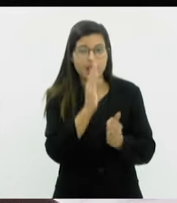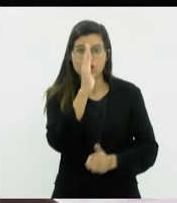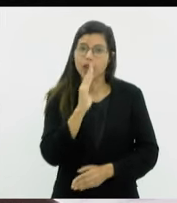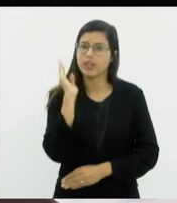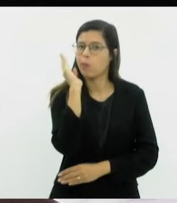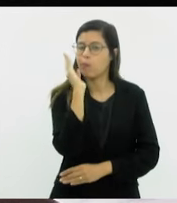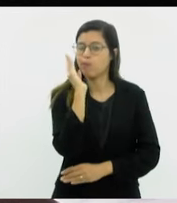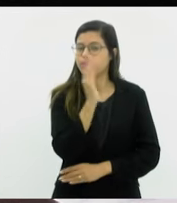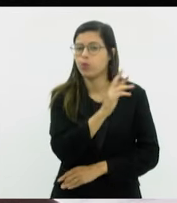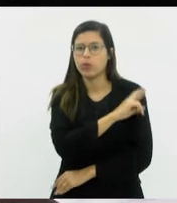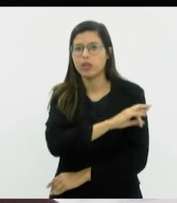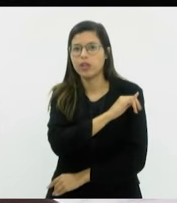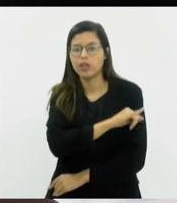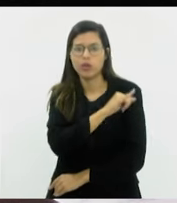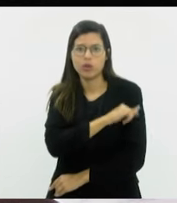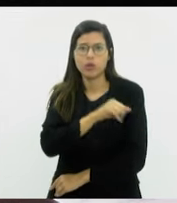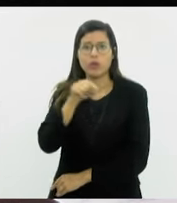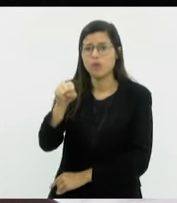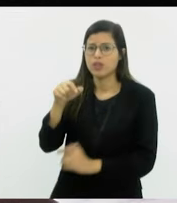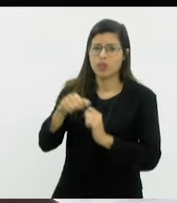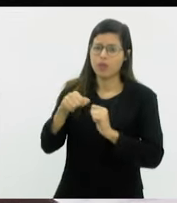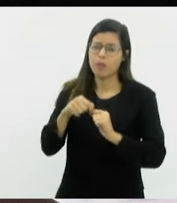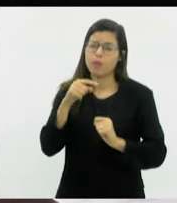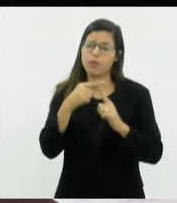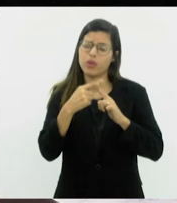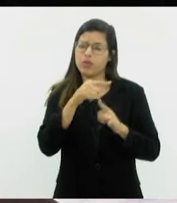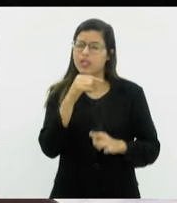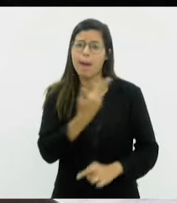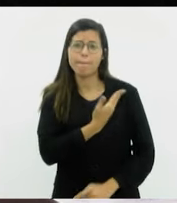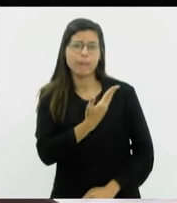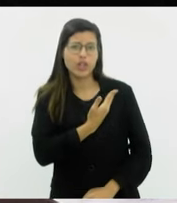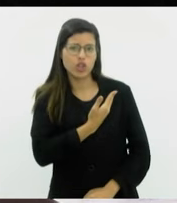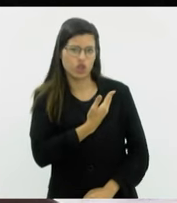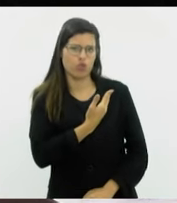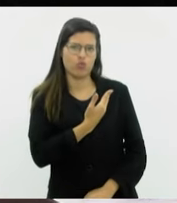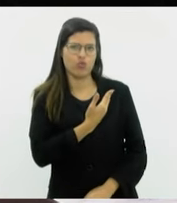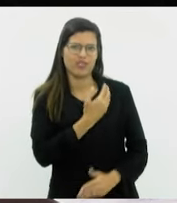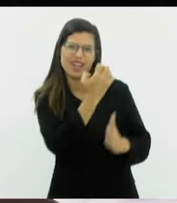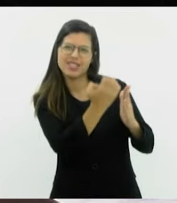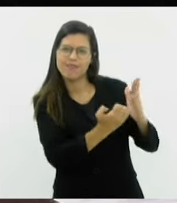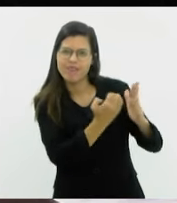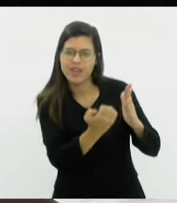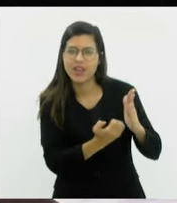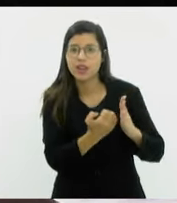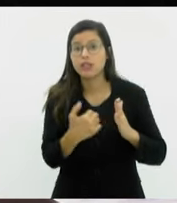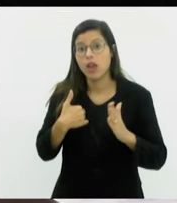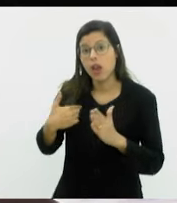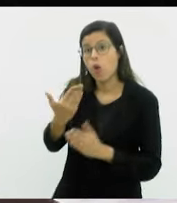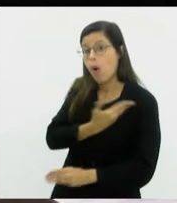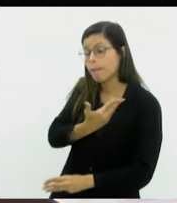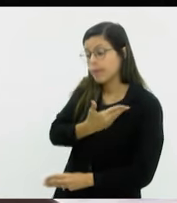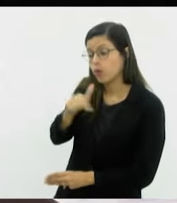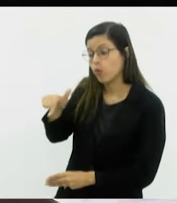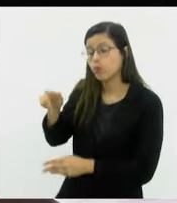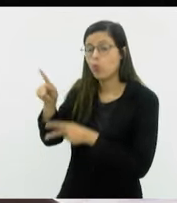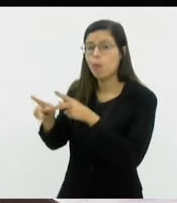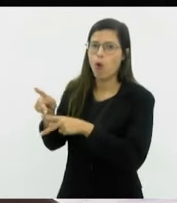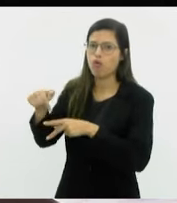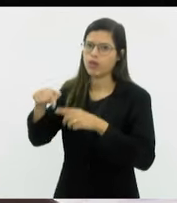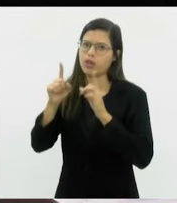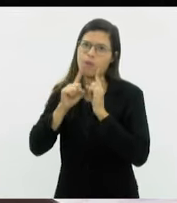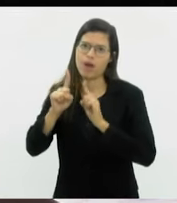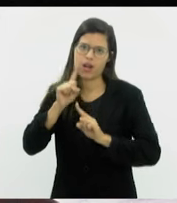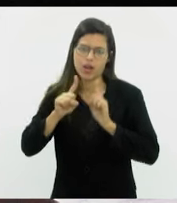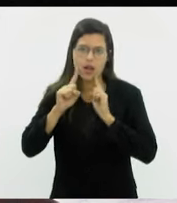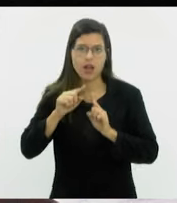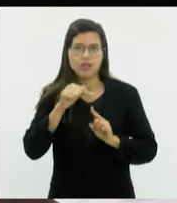você é amigo dos caras. Tá bom, meu querido? Você sempre foi muito amigo dos caras. Eu aqui em Maricá, eu sou amigo do povo, tá? Então, fica